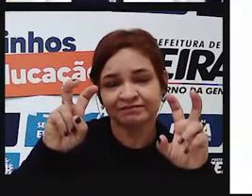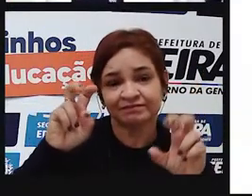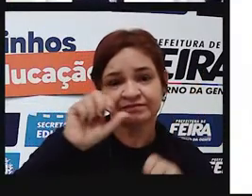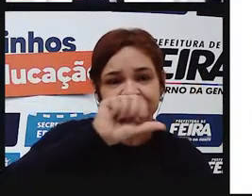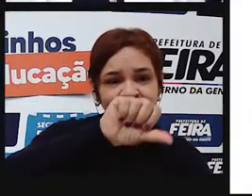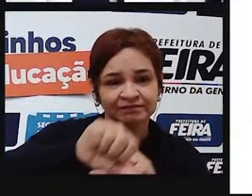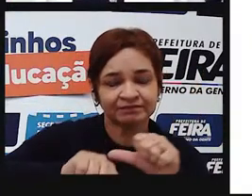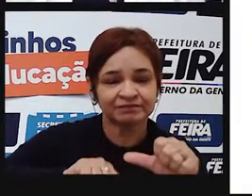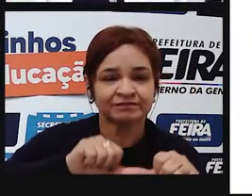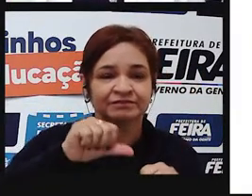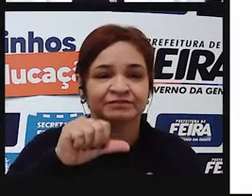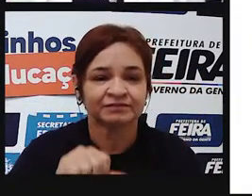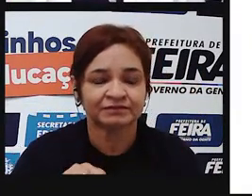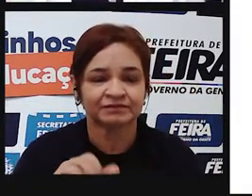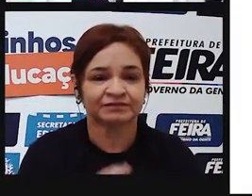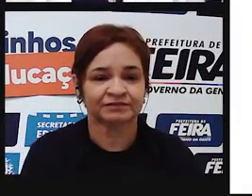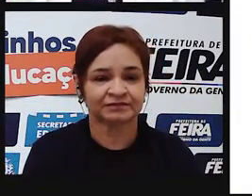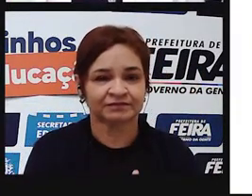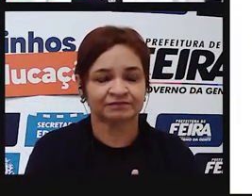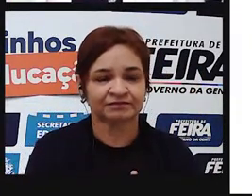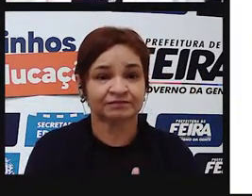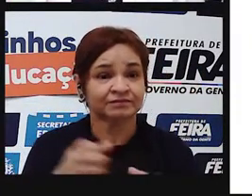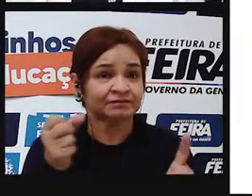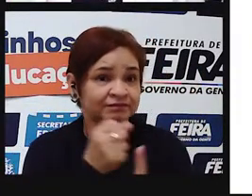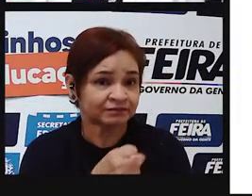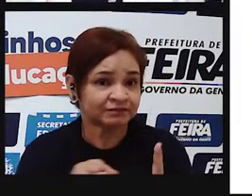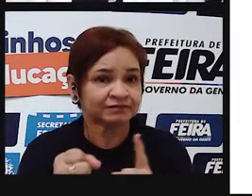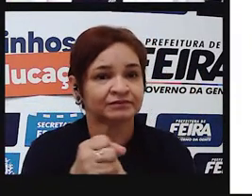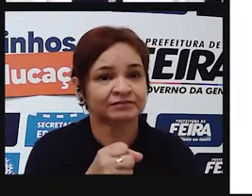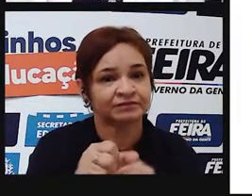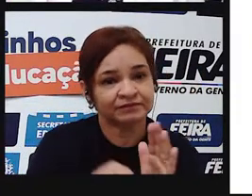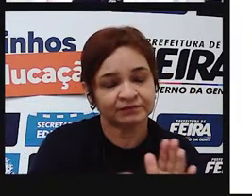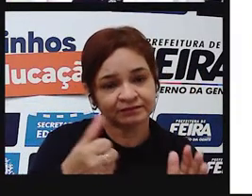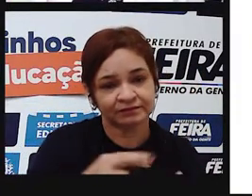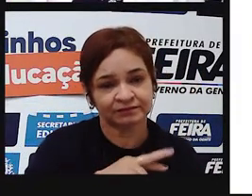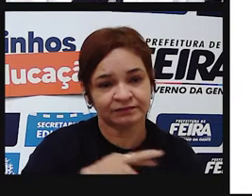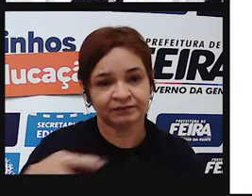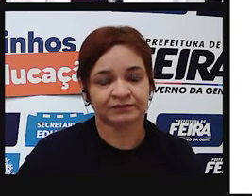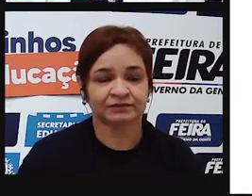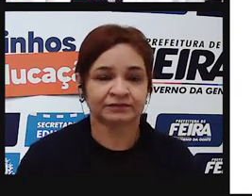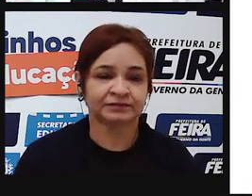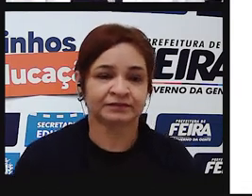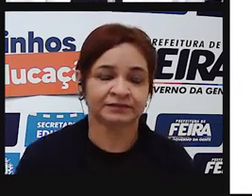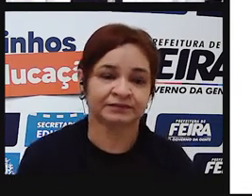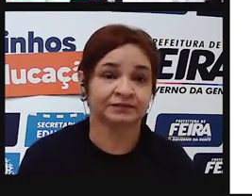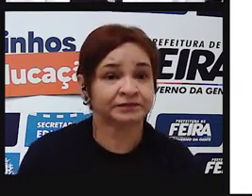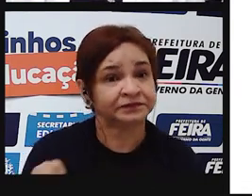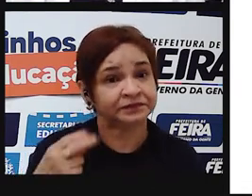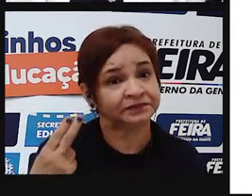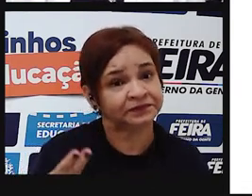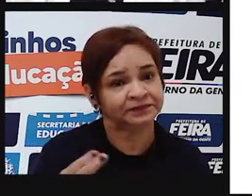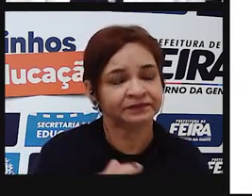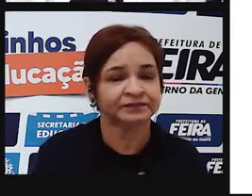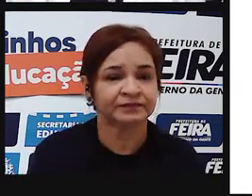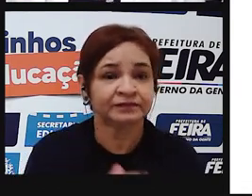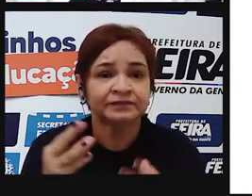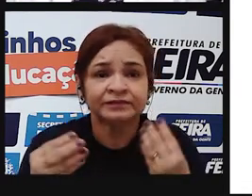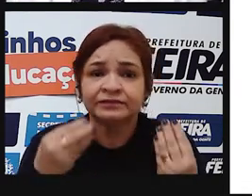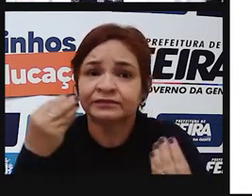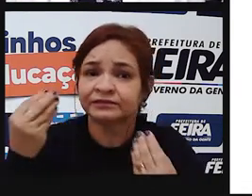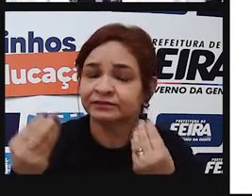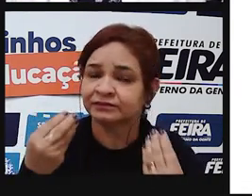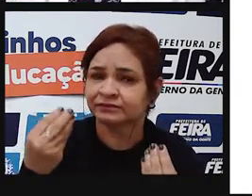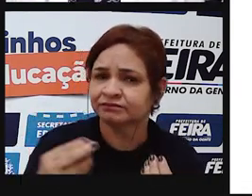de modernização e marginalização social na Primeira República, ou seja, de como a